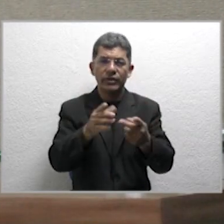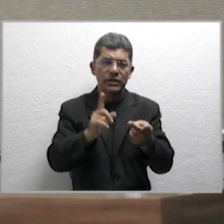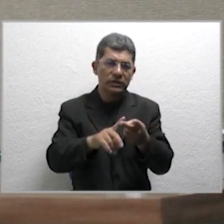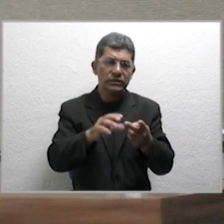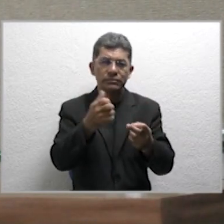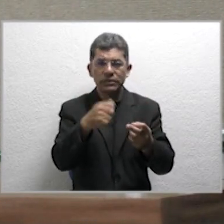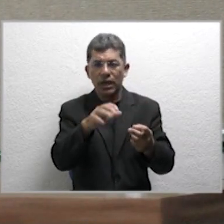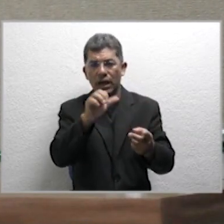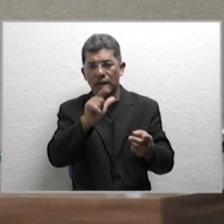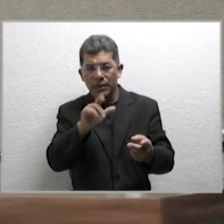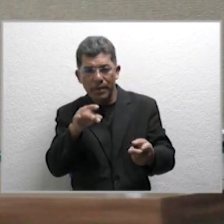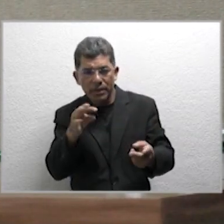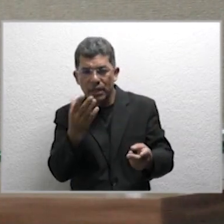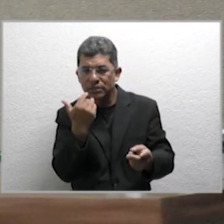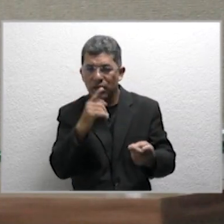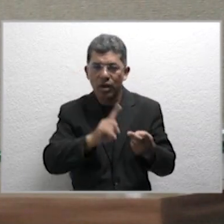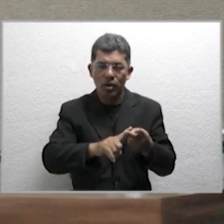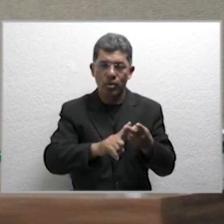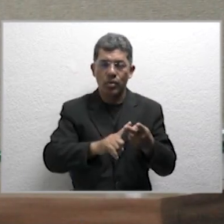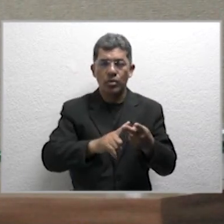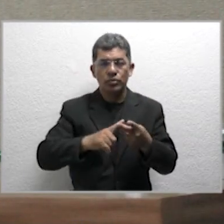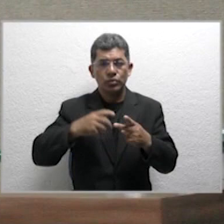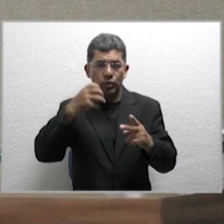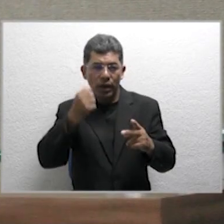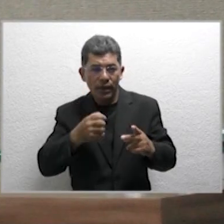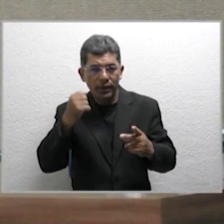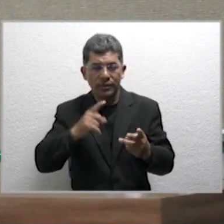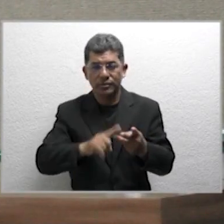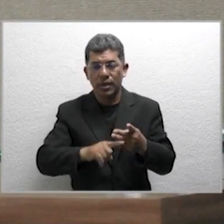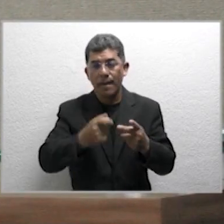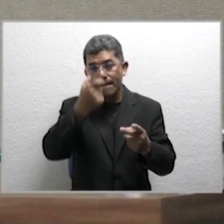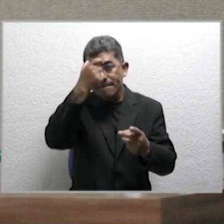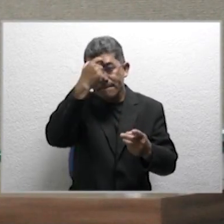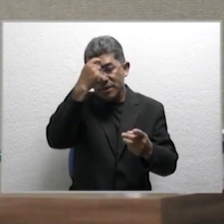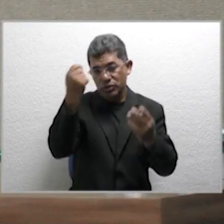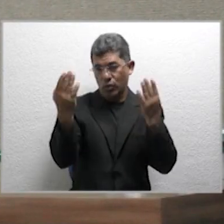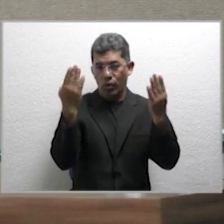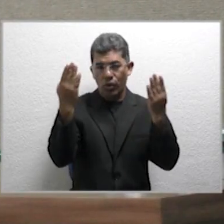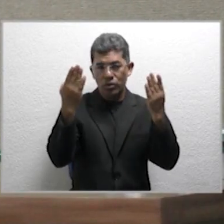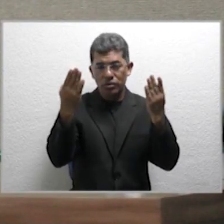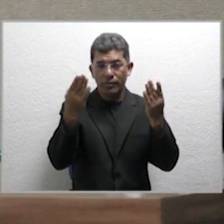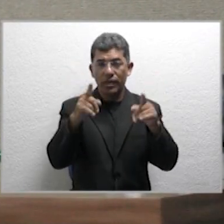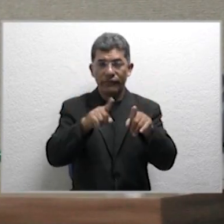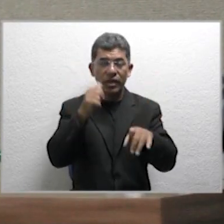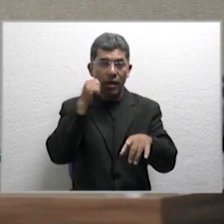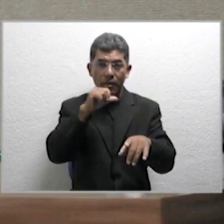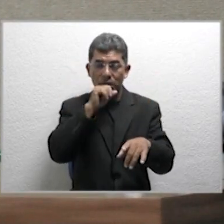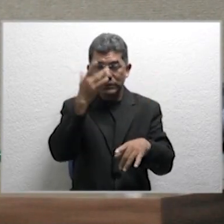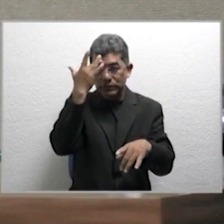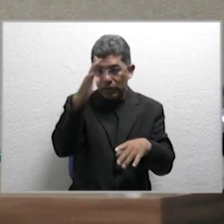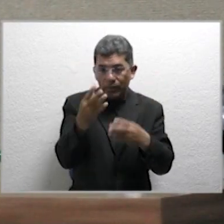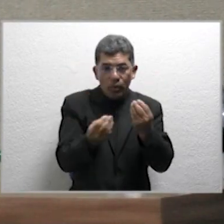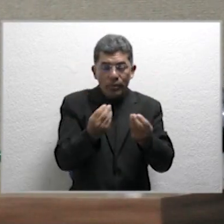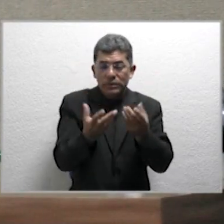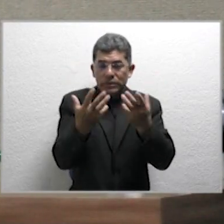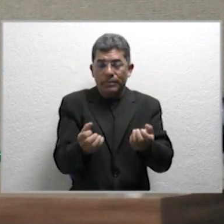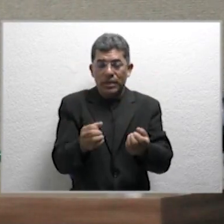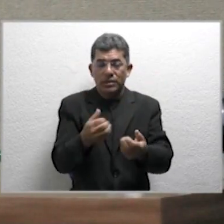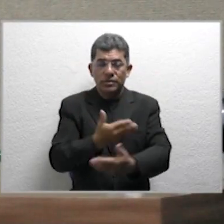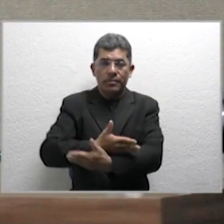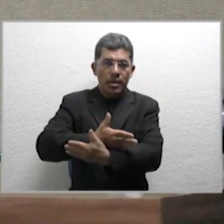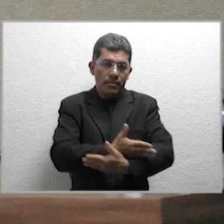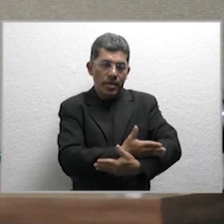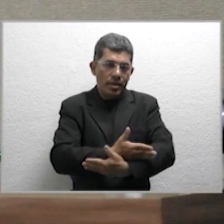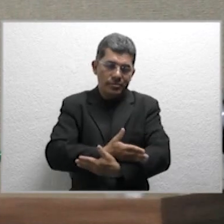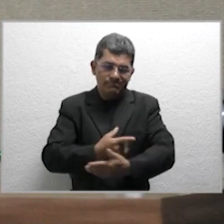alimentação, de aleitamento materno, psicológica também da mãe, que a mãe não se preparou psicologicamente para receber aquele bebê, porque de repente o bebê